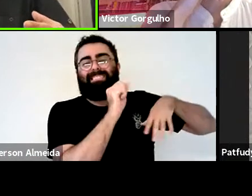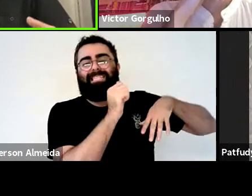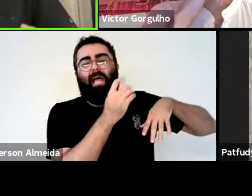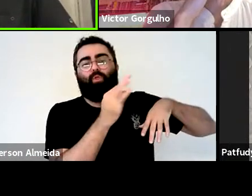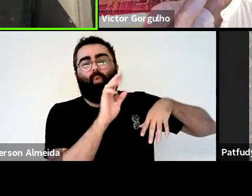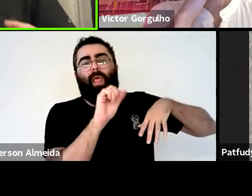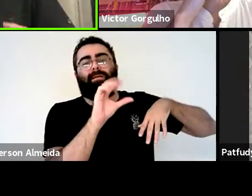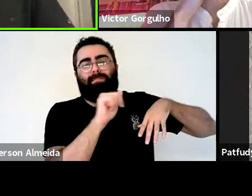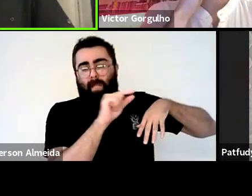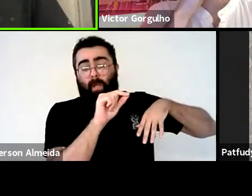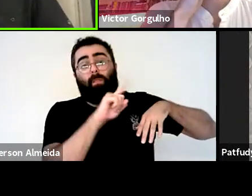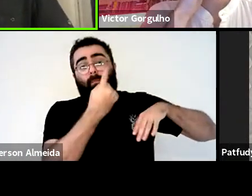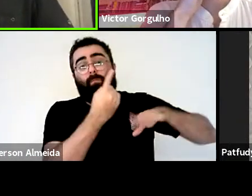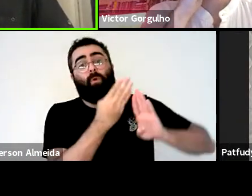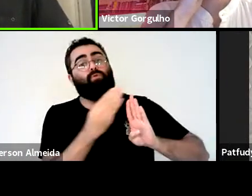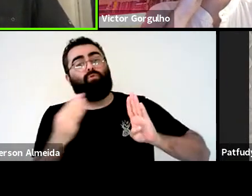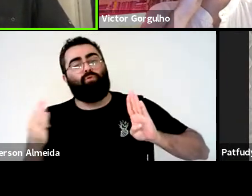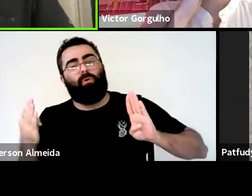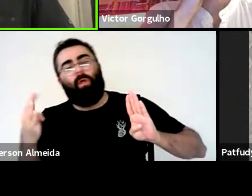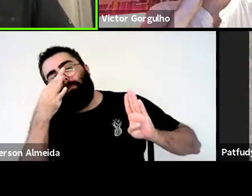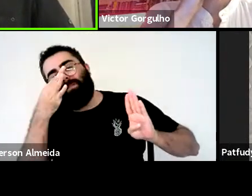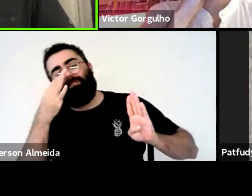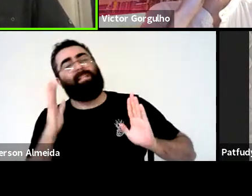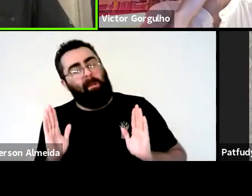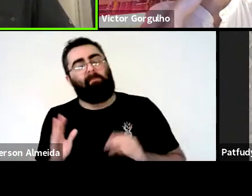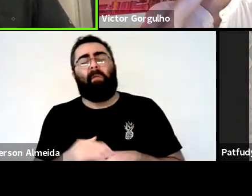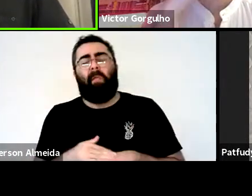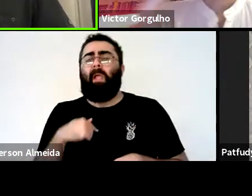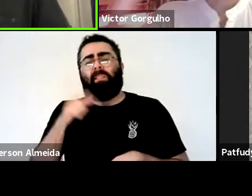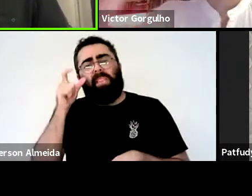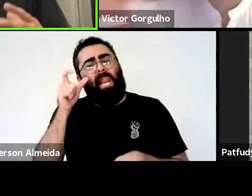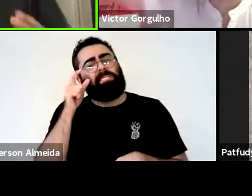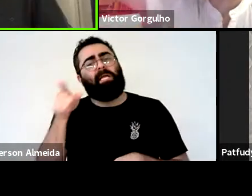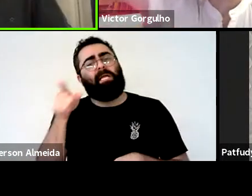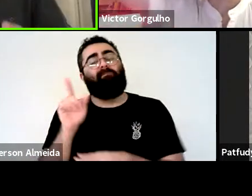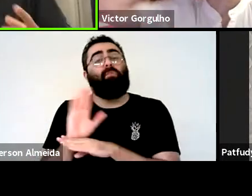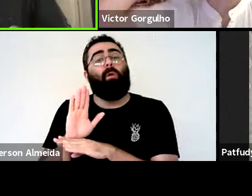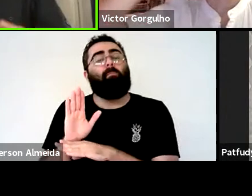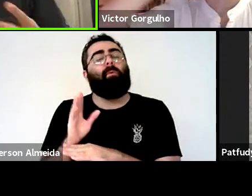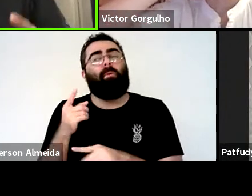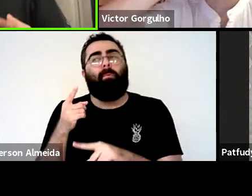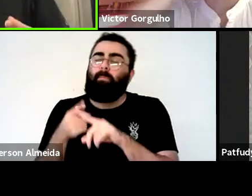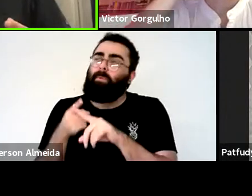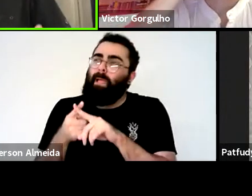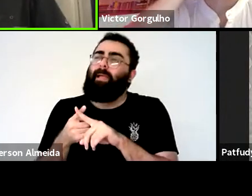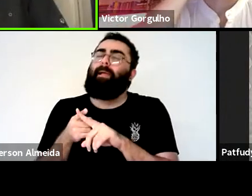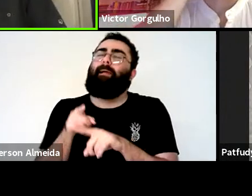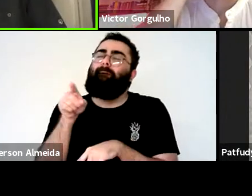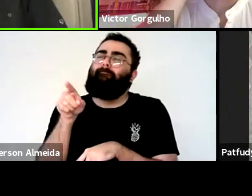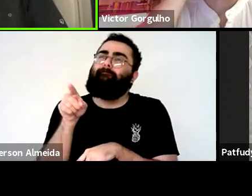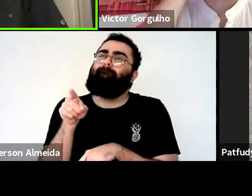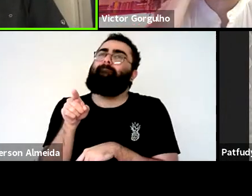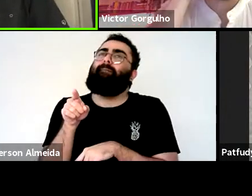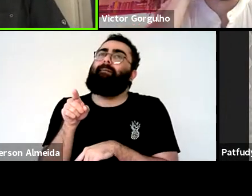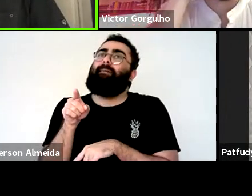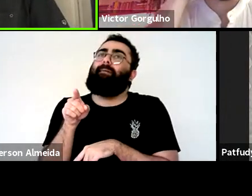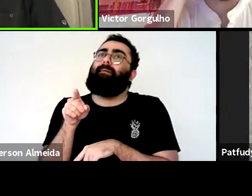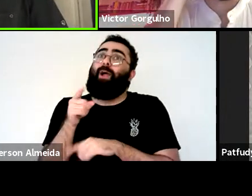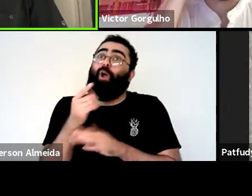outra coisa. E eu acho que é bem interessante no filme é que ele também me prepara para o silêncio no